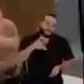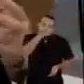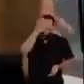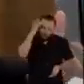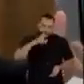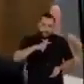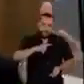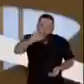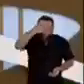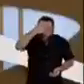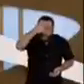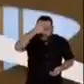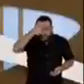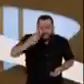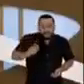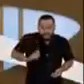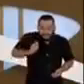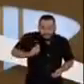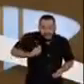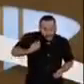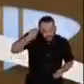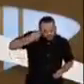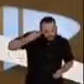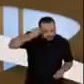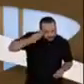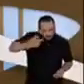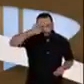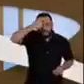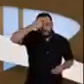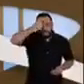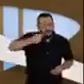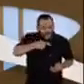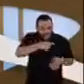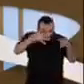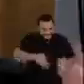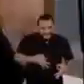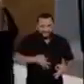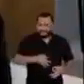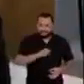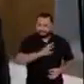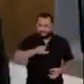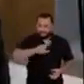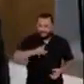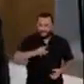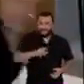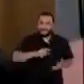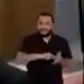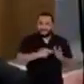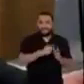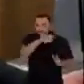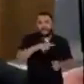àquilo que está vivendo não é porque ela está certa eu não desejo estado o tempo todo certo em relação aquilo que imaginava